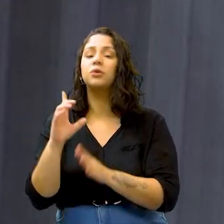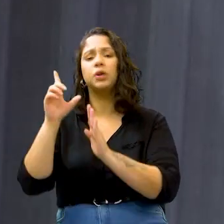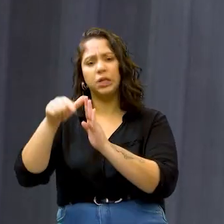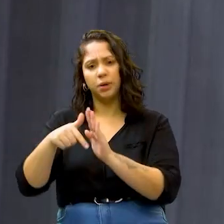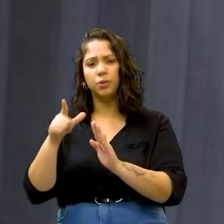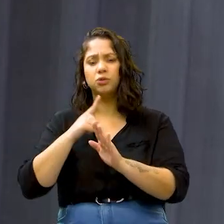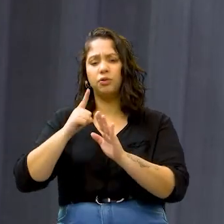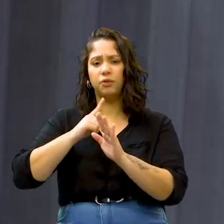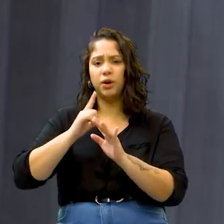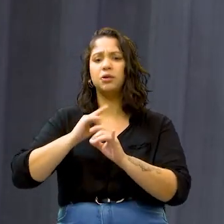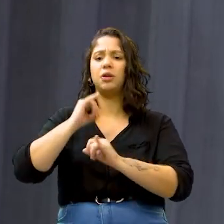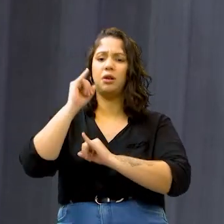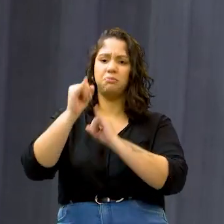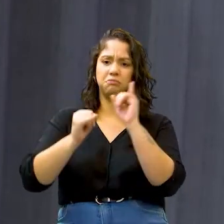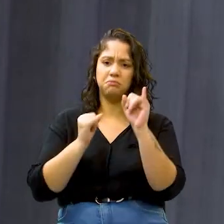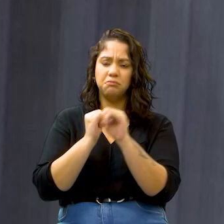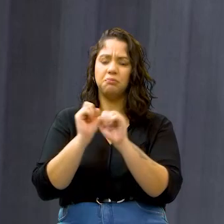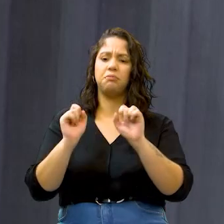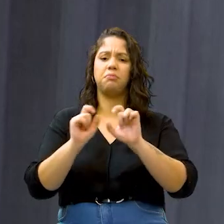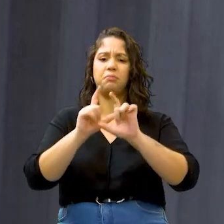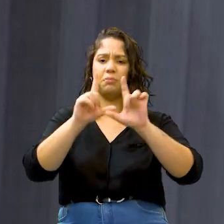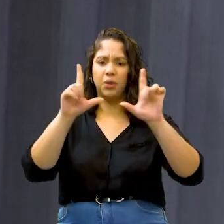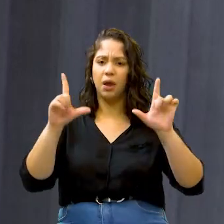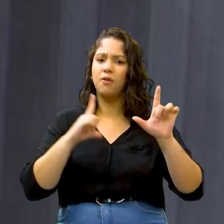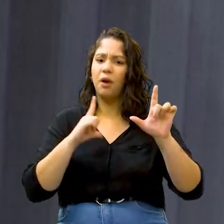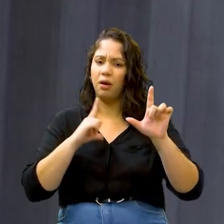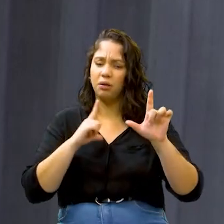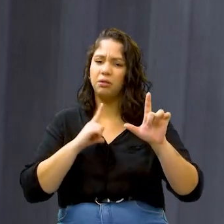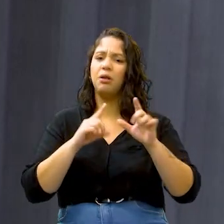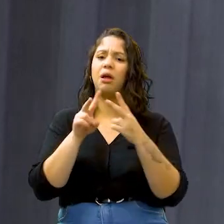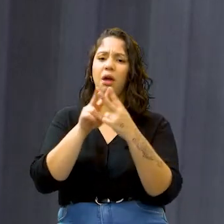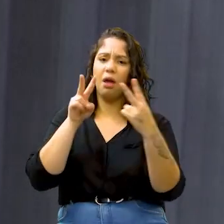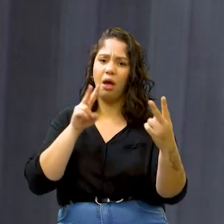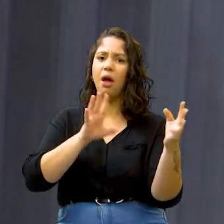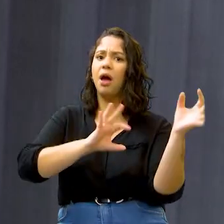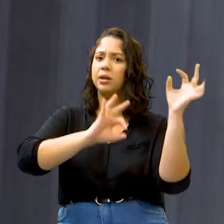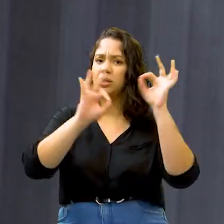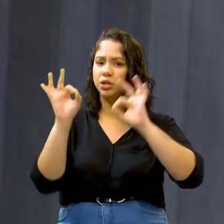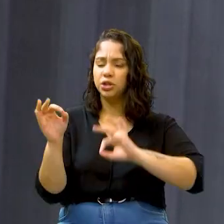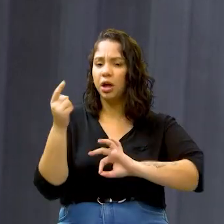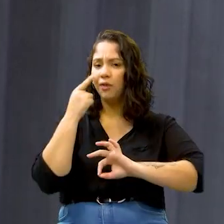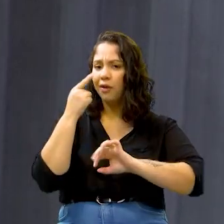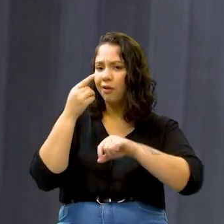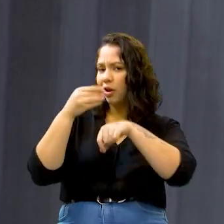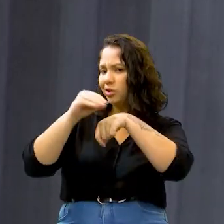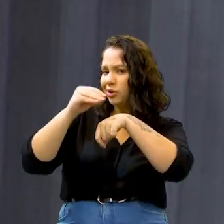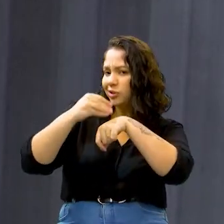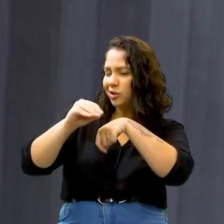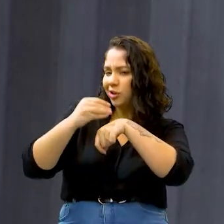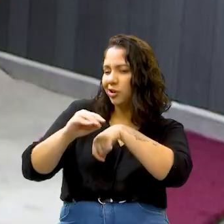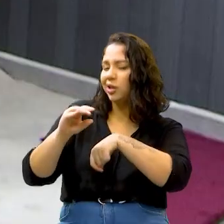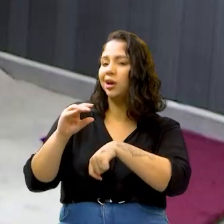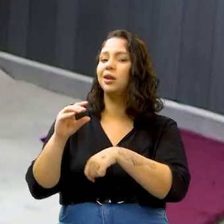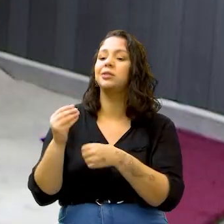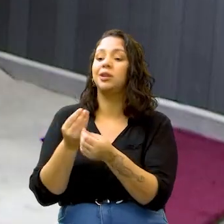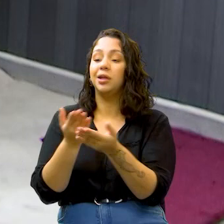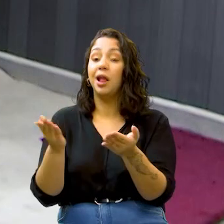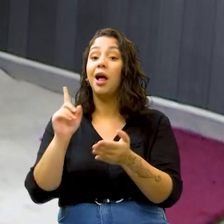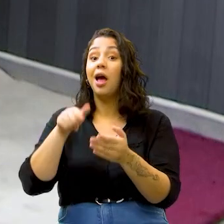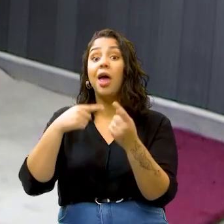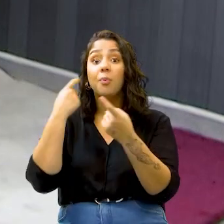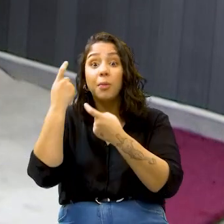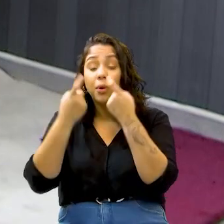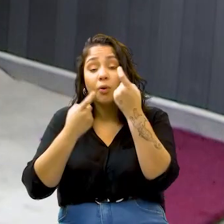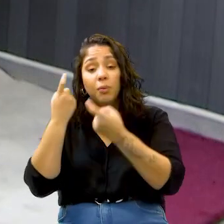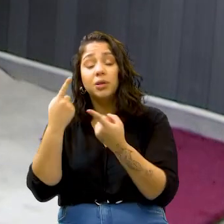depois vai ficar online para os alunos que não tenham oportunidade que não estão aqui poderem assistir e ver as dicas que são dadas